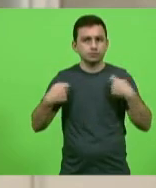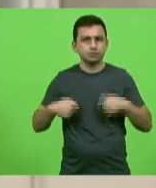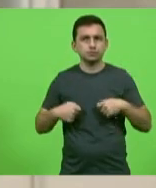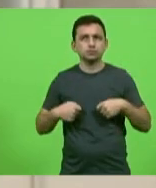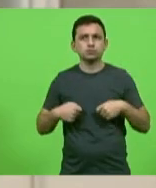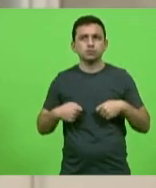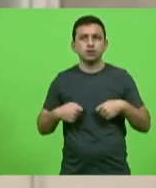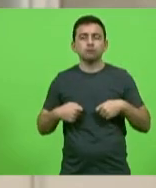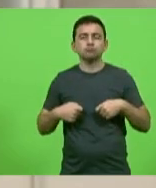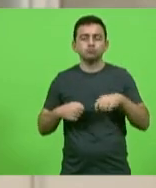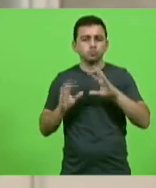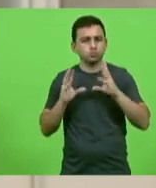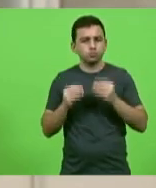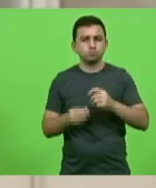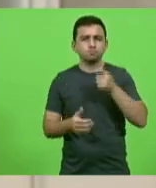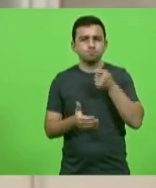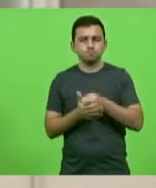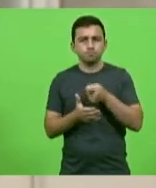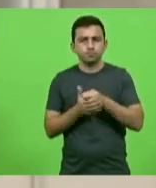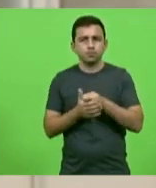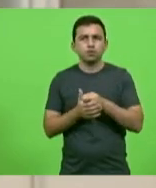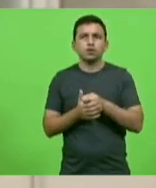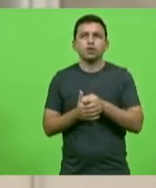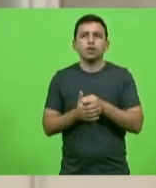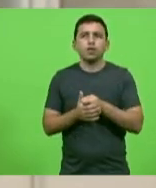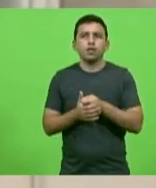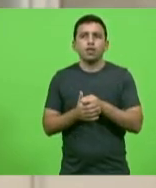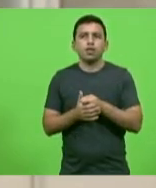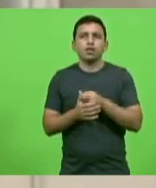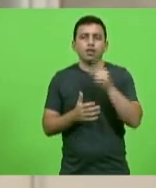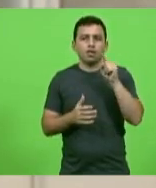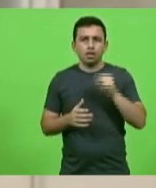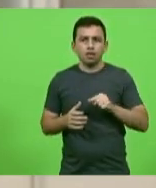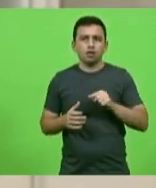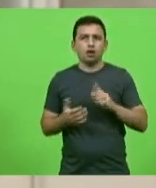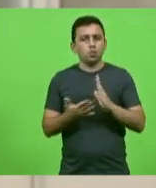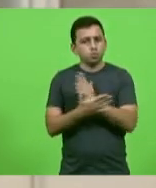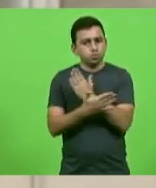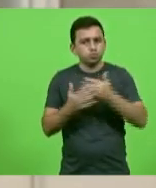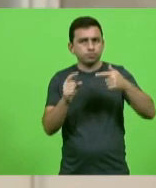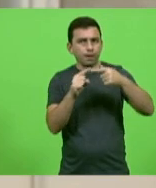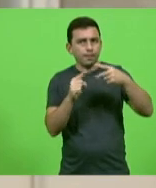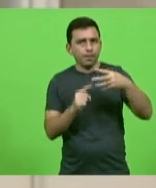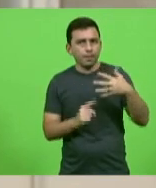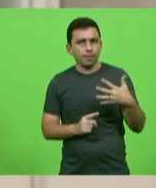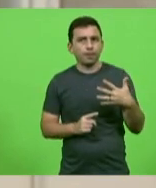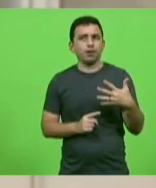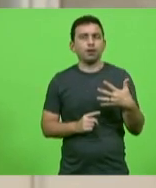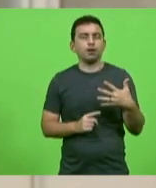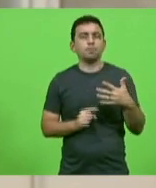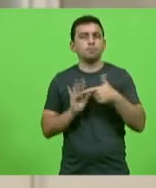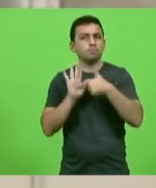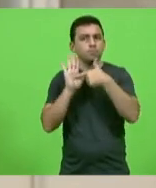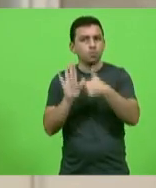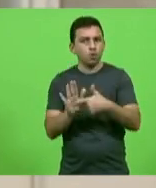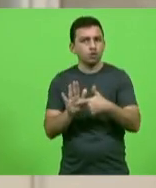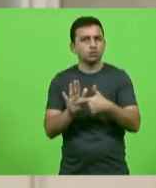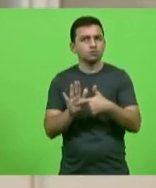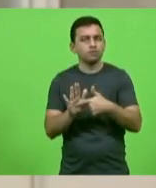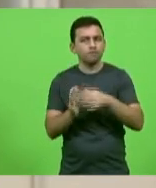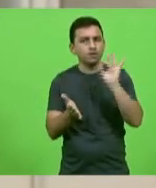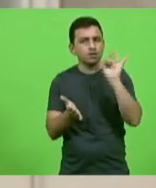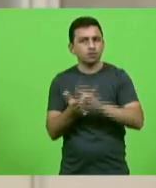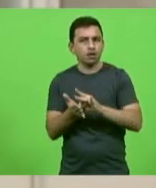juízo de cognição sumária constatar a presença de razoáveis elementos que indiquem a um só tempo a